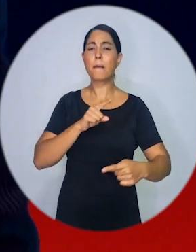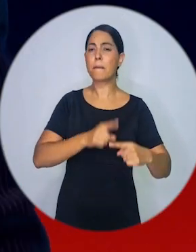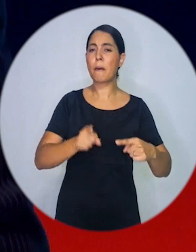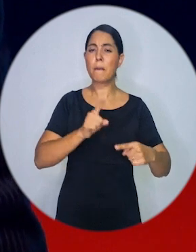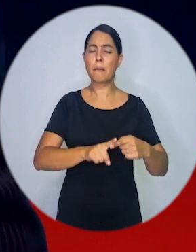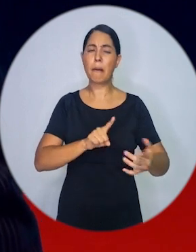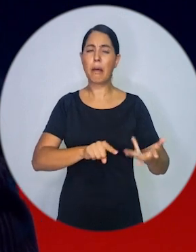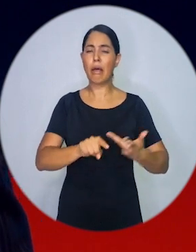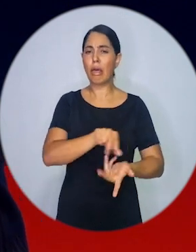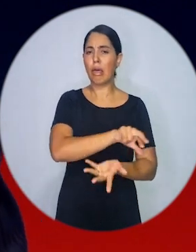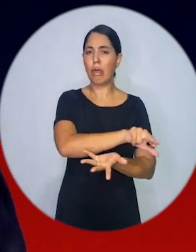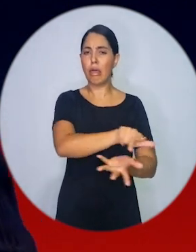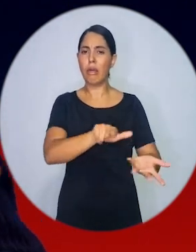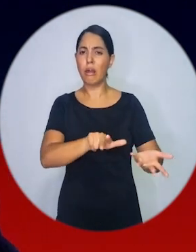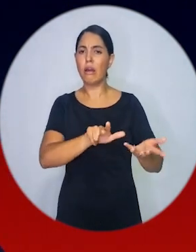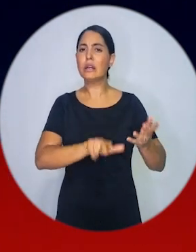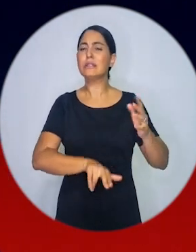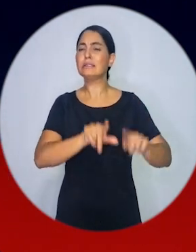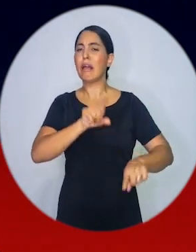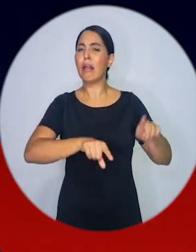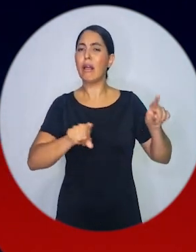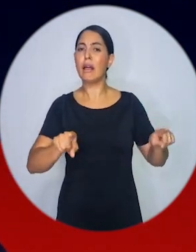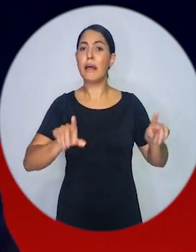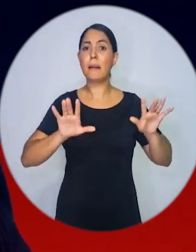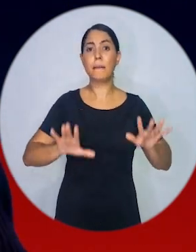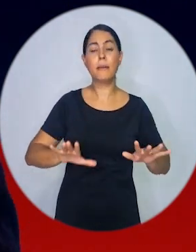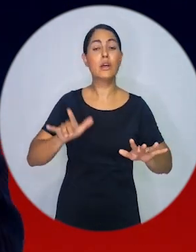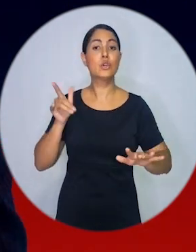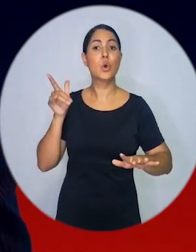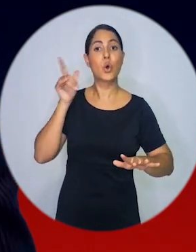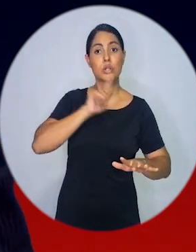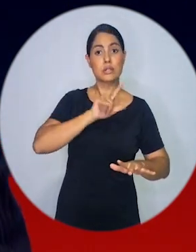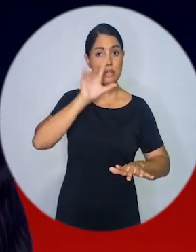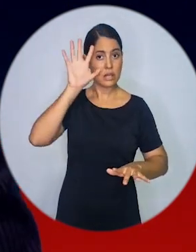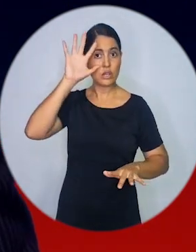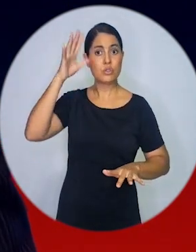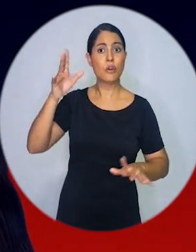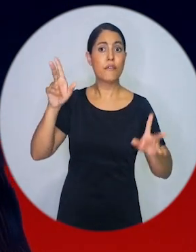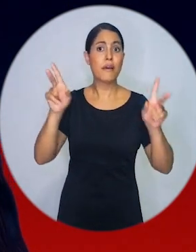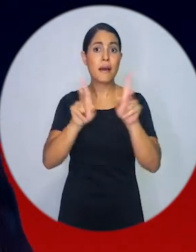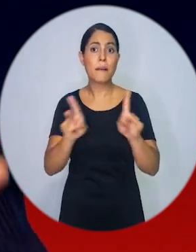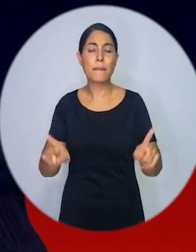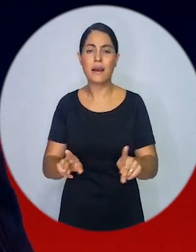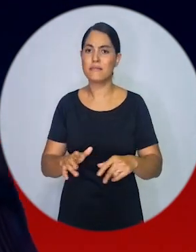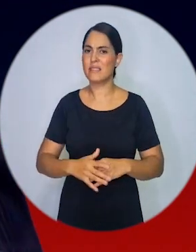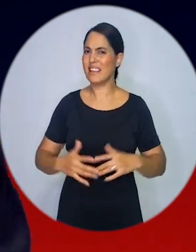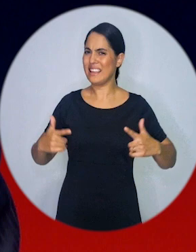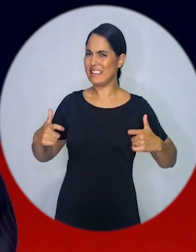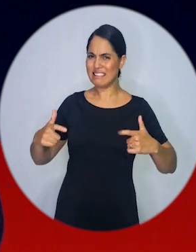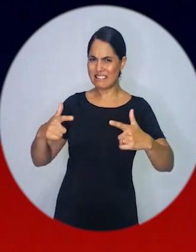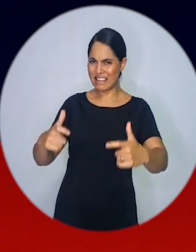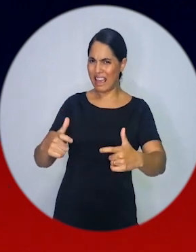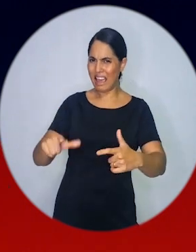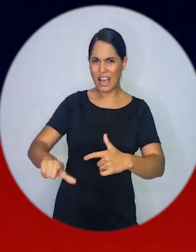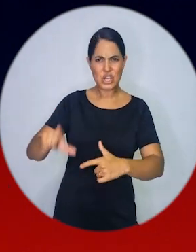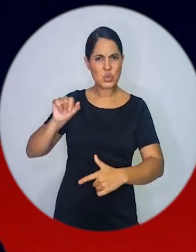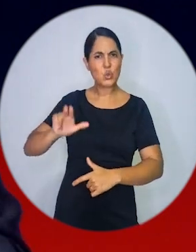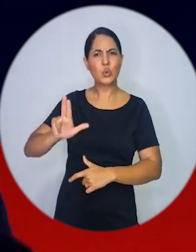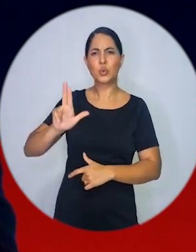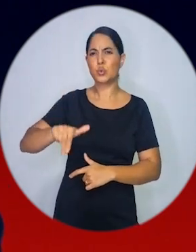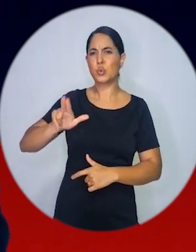superação das diferenças e dos dissensos. A guerra não é uma